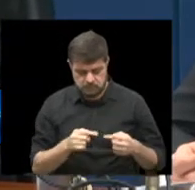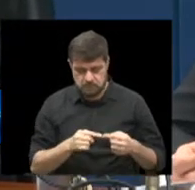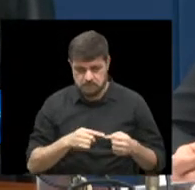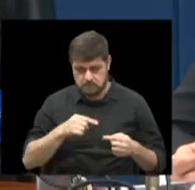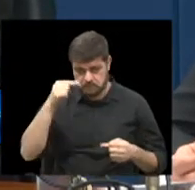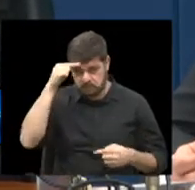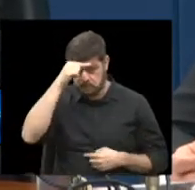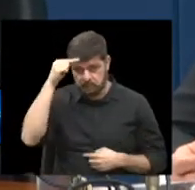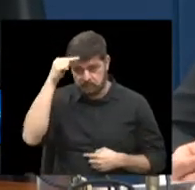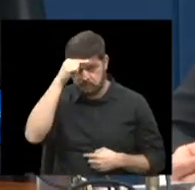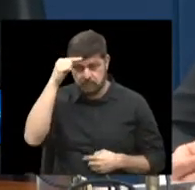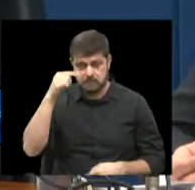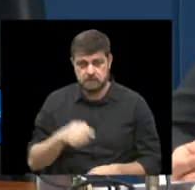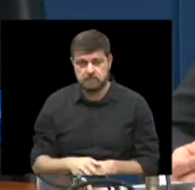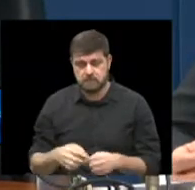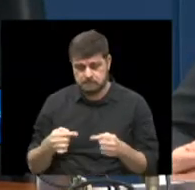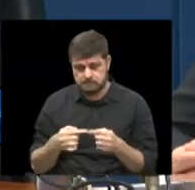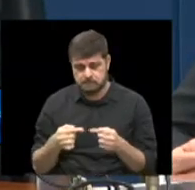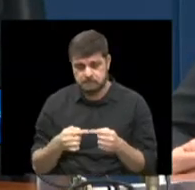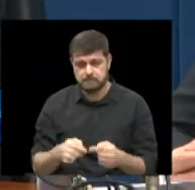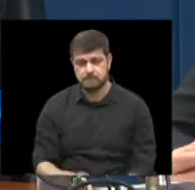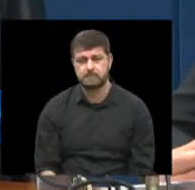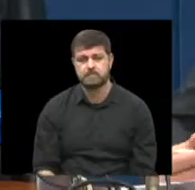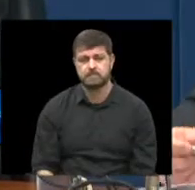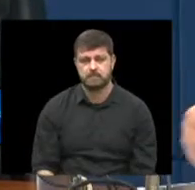Felipe Marquese, sim.